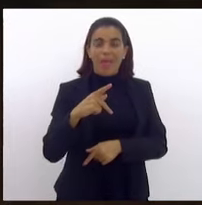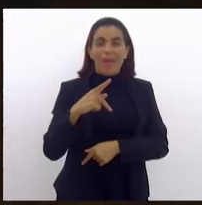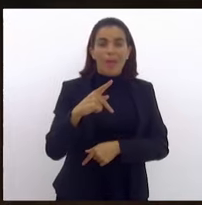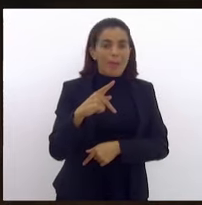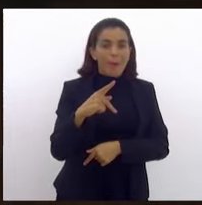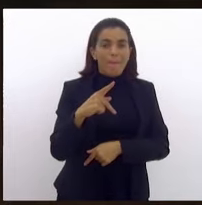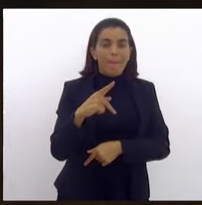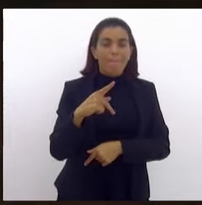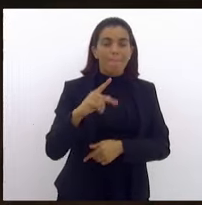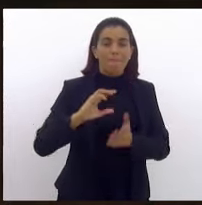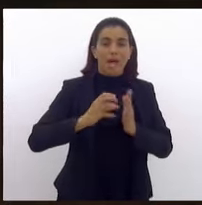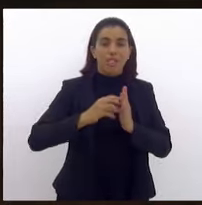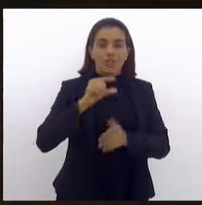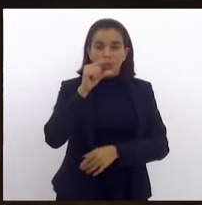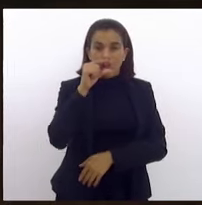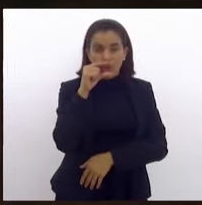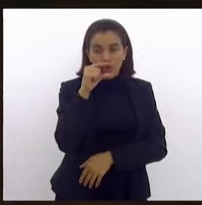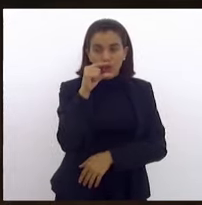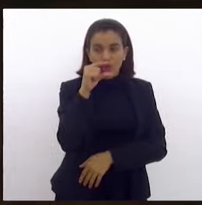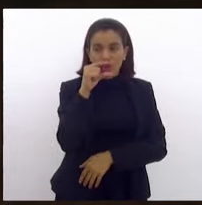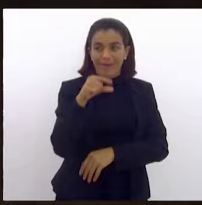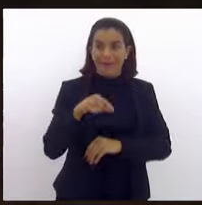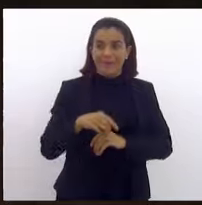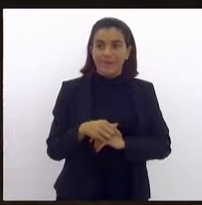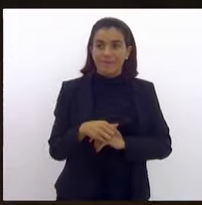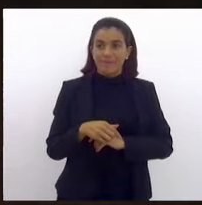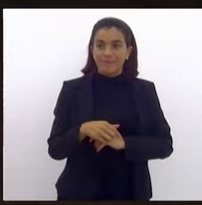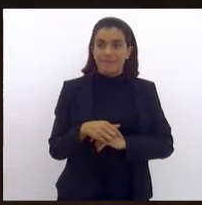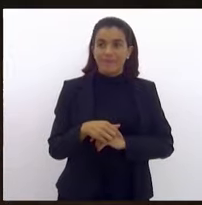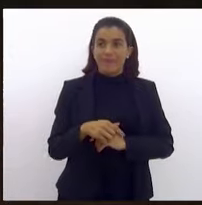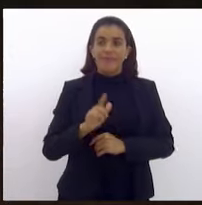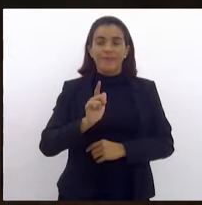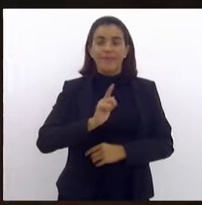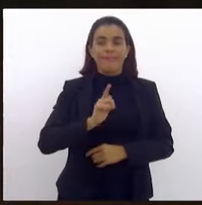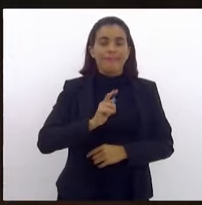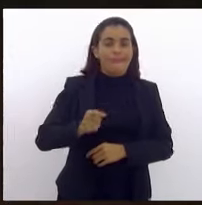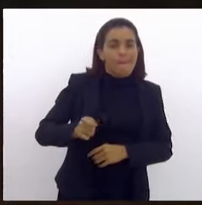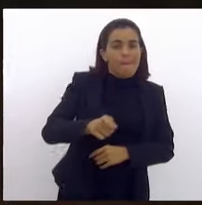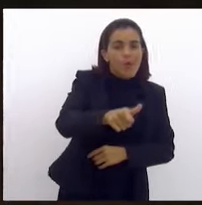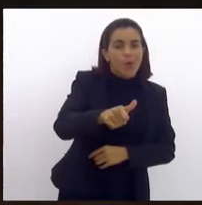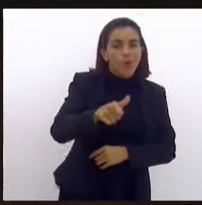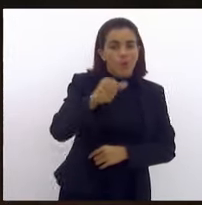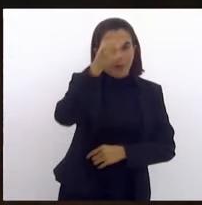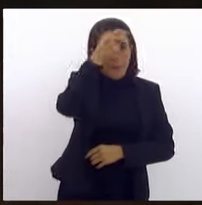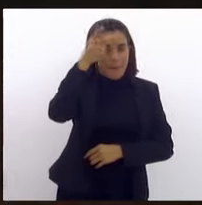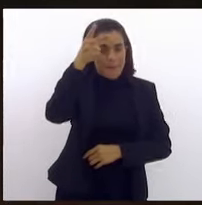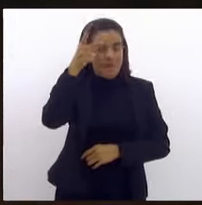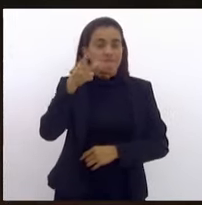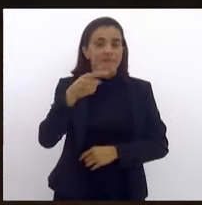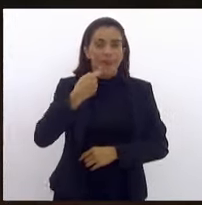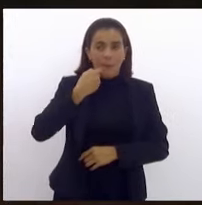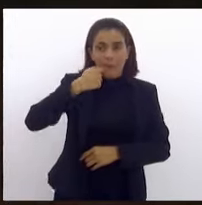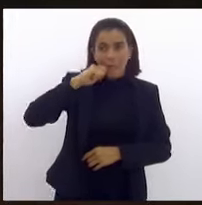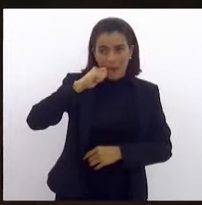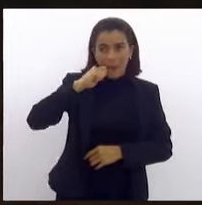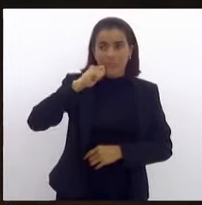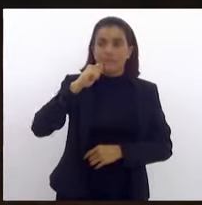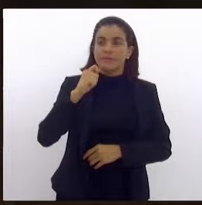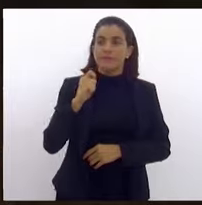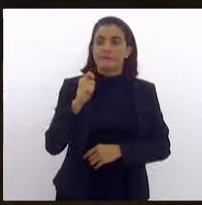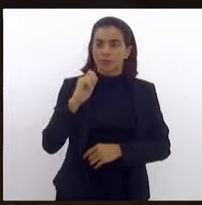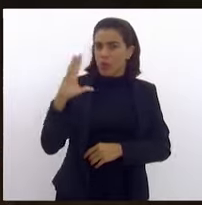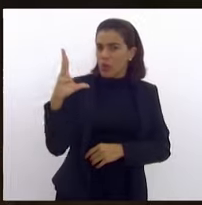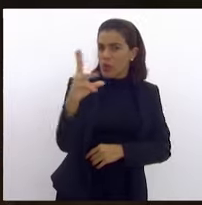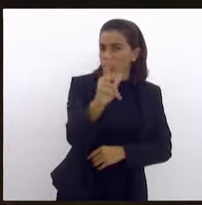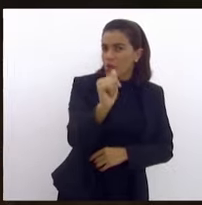Boquinha, recebeu um espólio do Eduardo Paes numa distribuição. Acho que todos